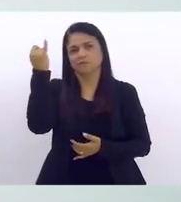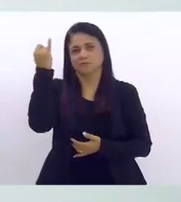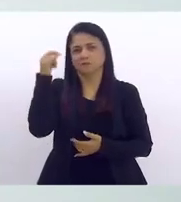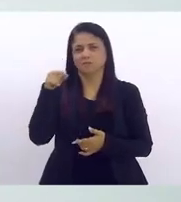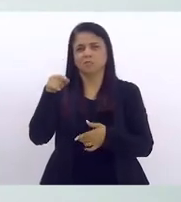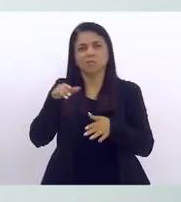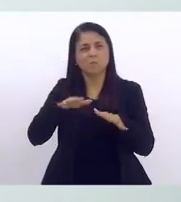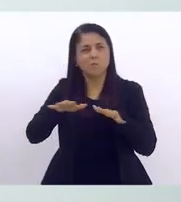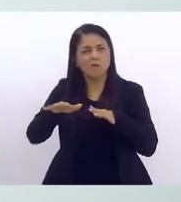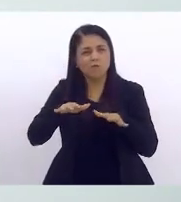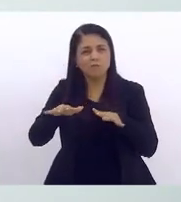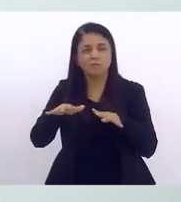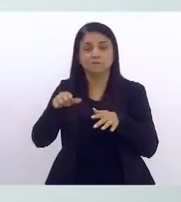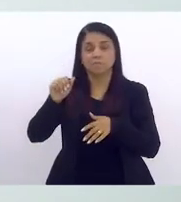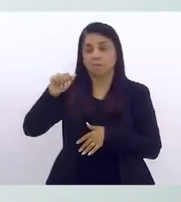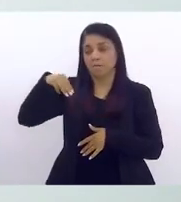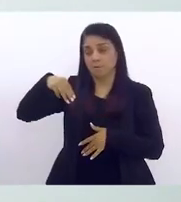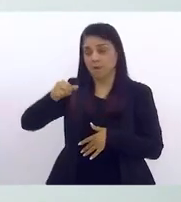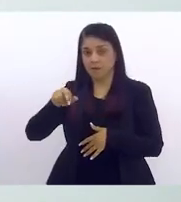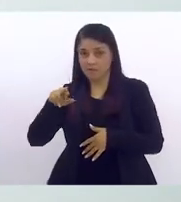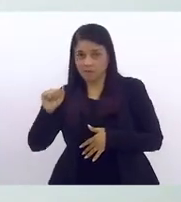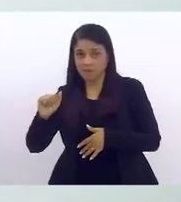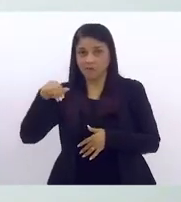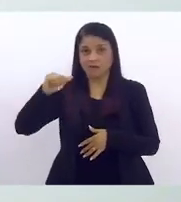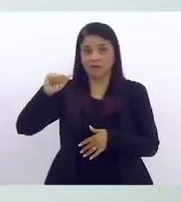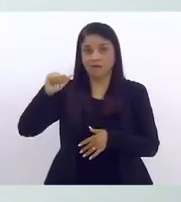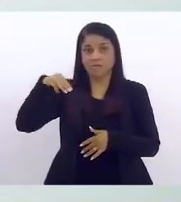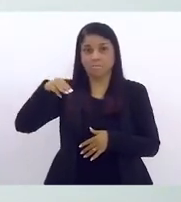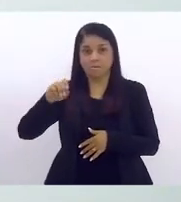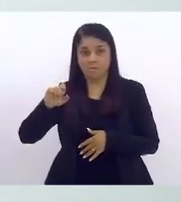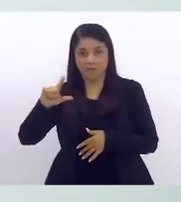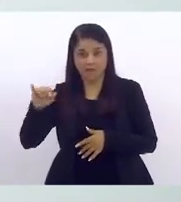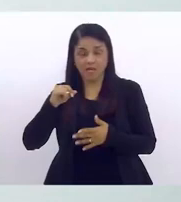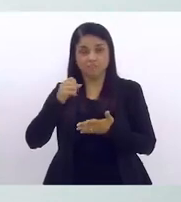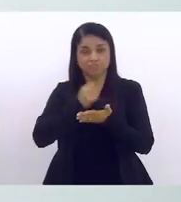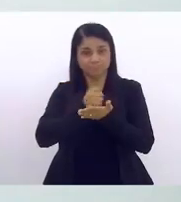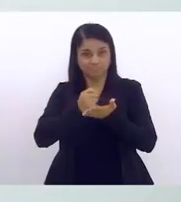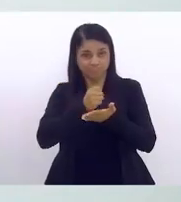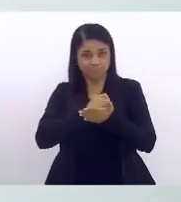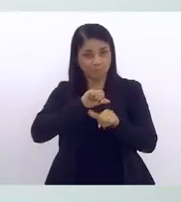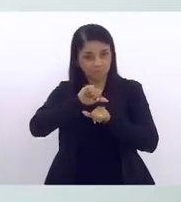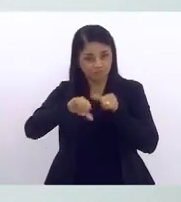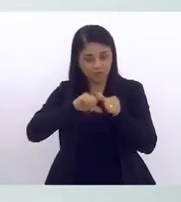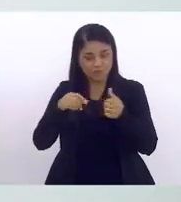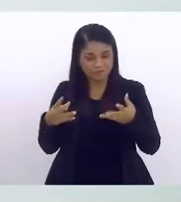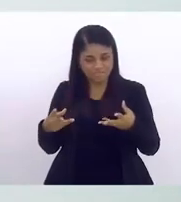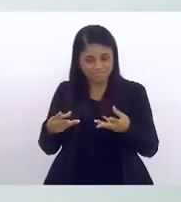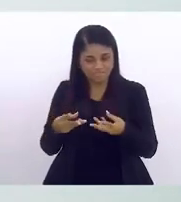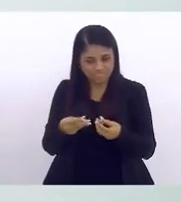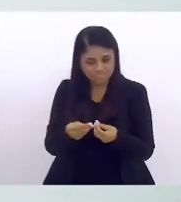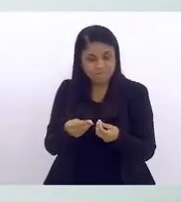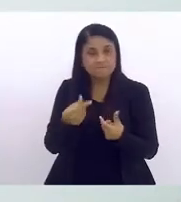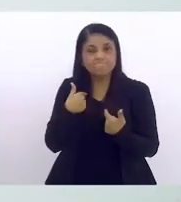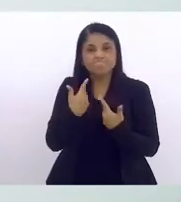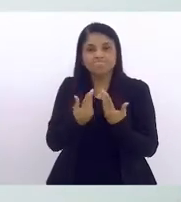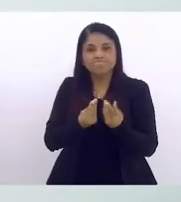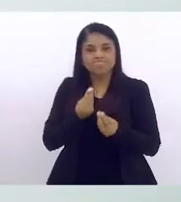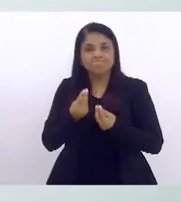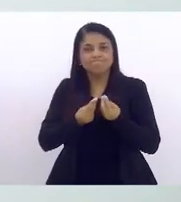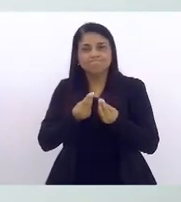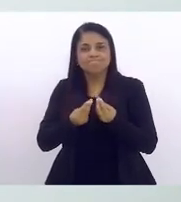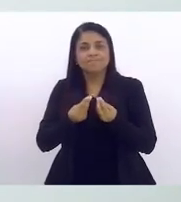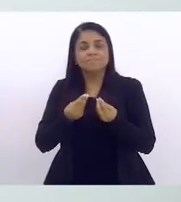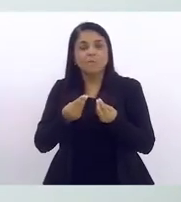aquele movimento, quando Maria Amélia, na mudança da gestão de contrato, passou uma fragilidade. Vamos fazer um abraço